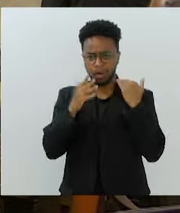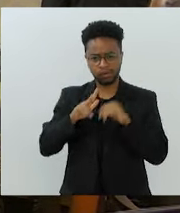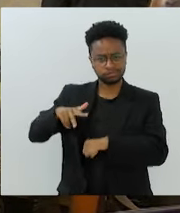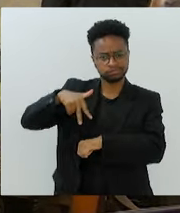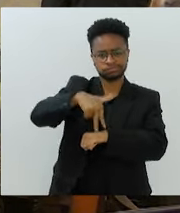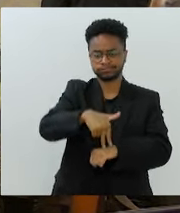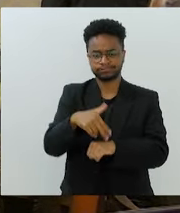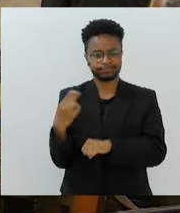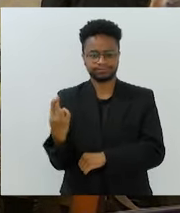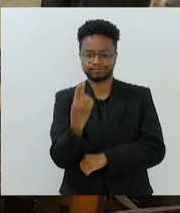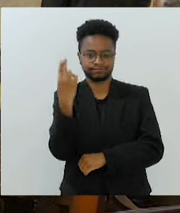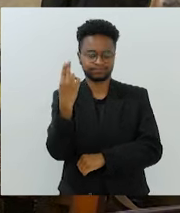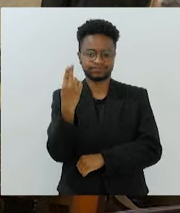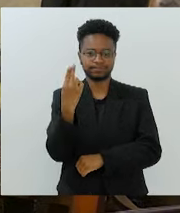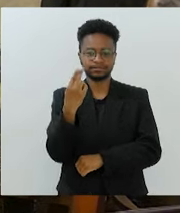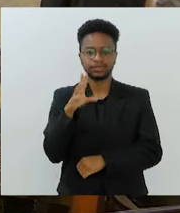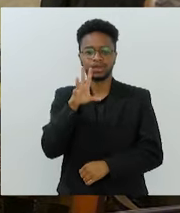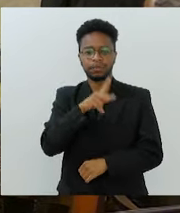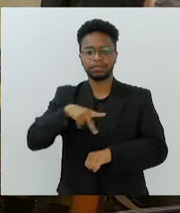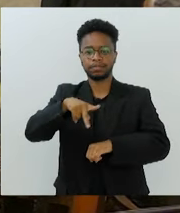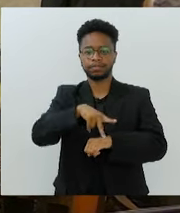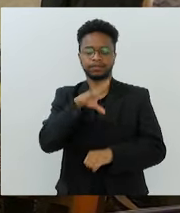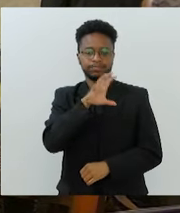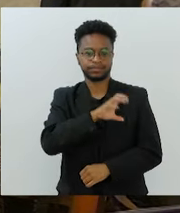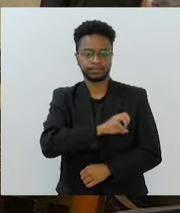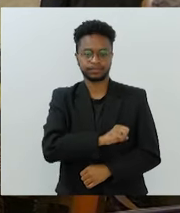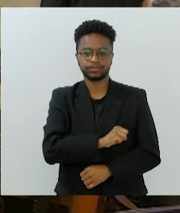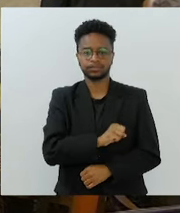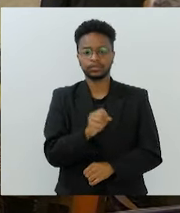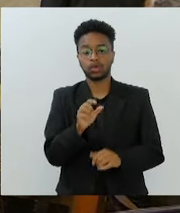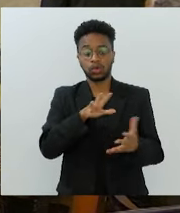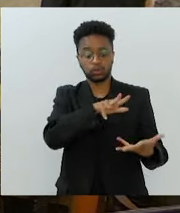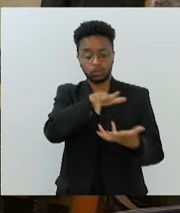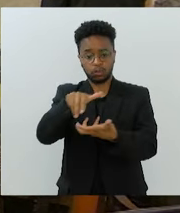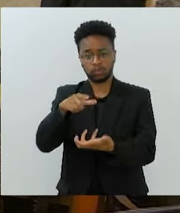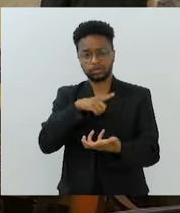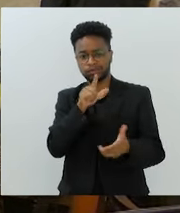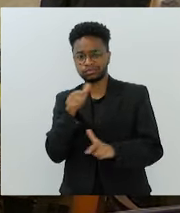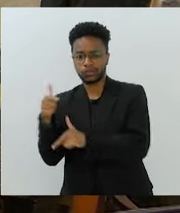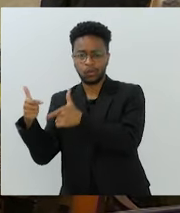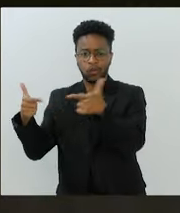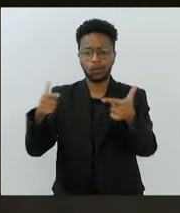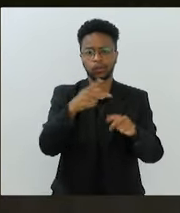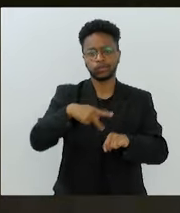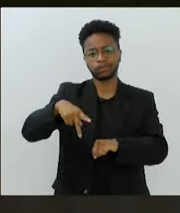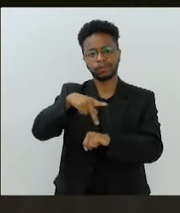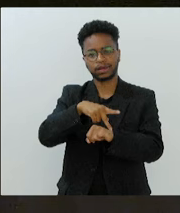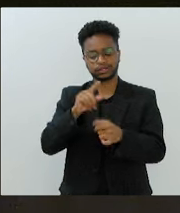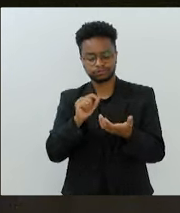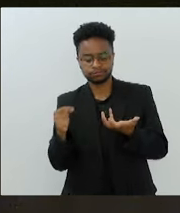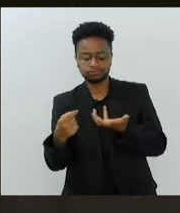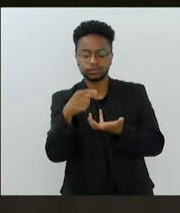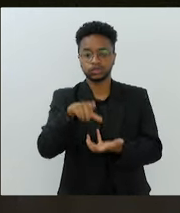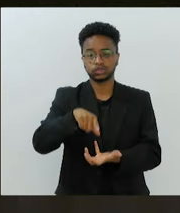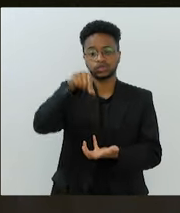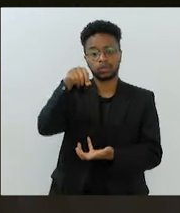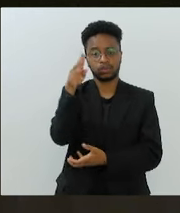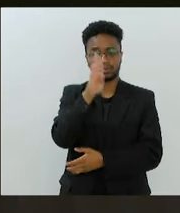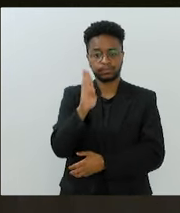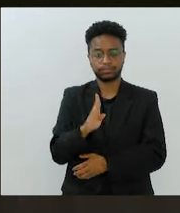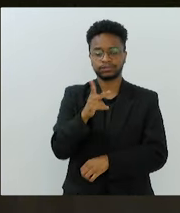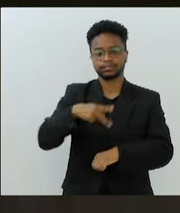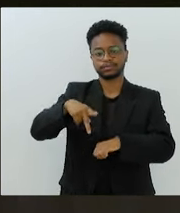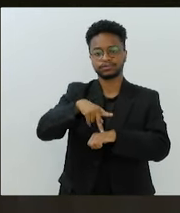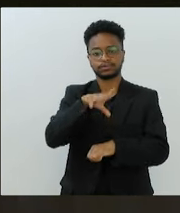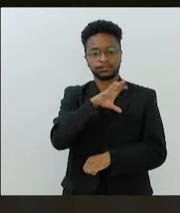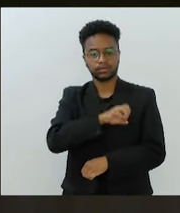te adora, a própria morte terá adorada. Entre outras mil és tu, Brasil, a pátria amada.